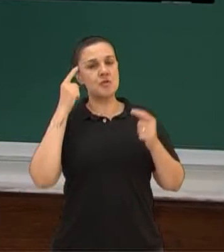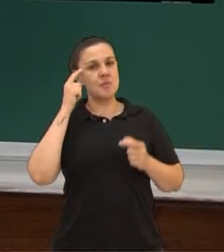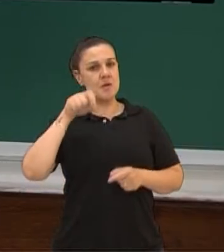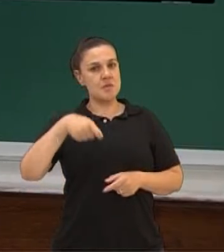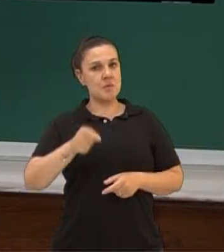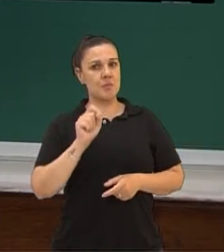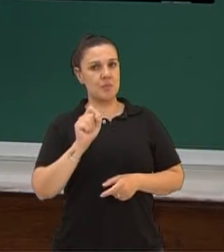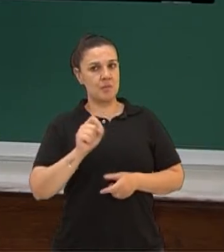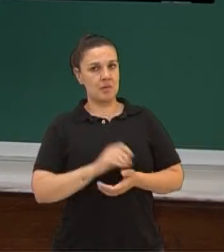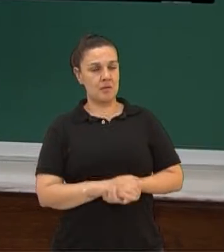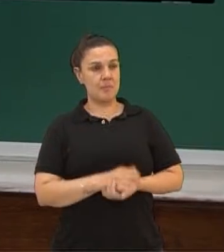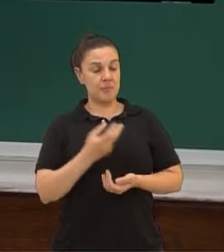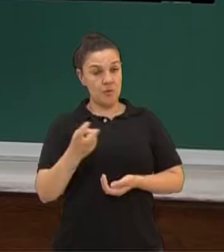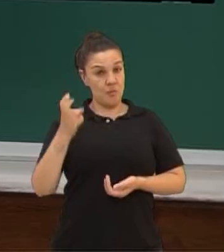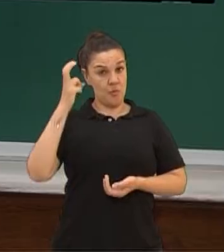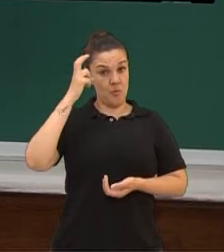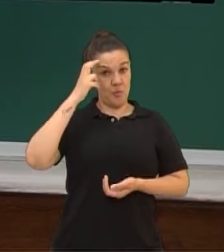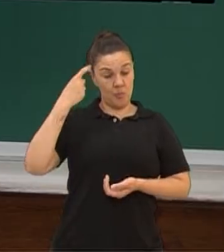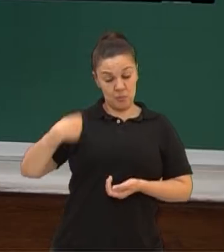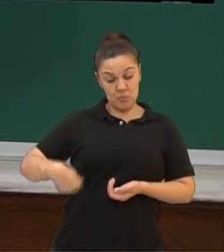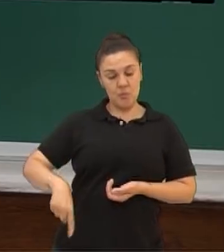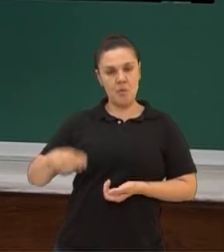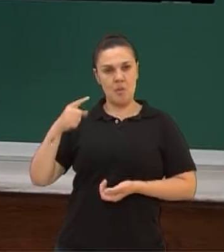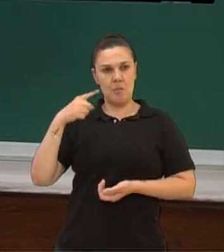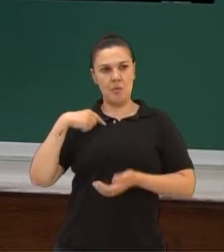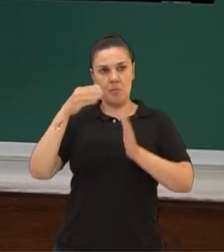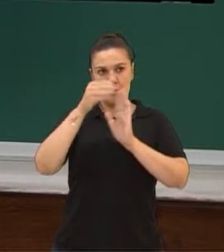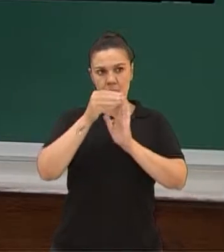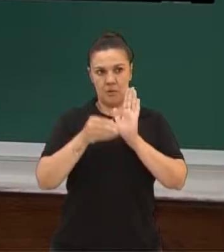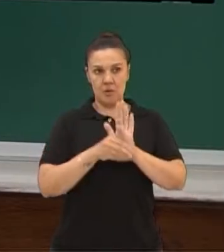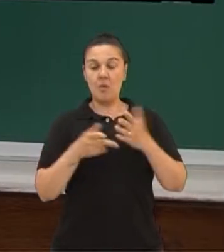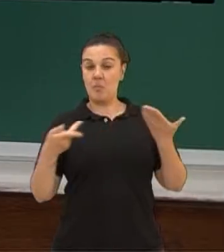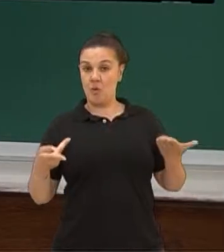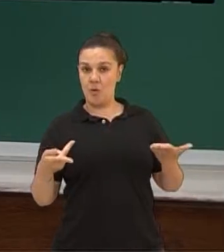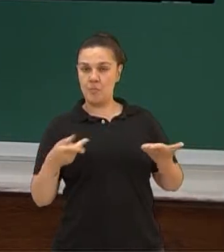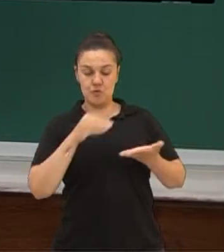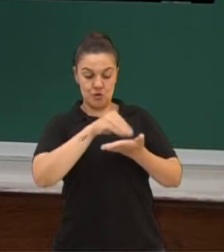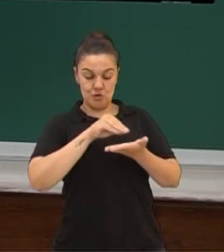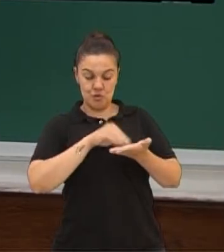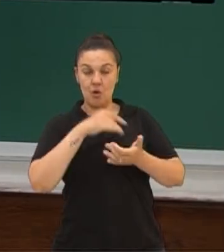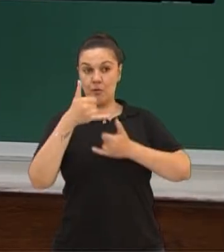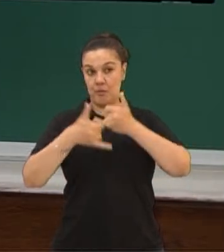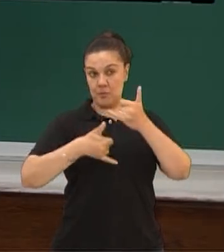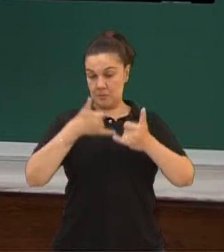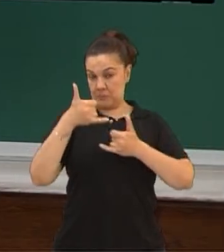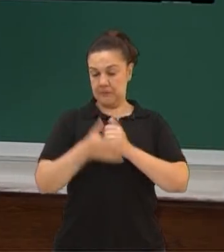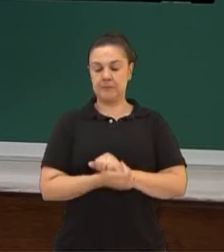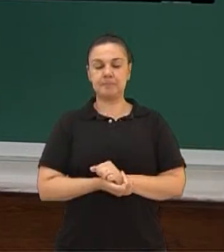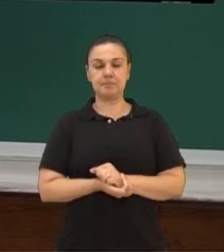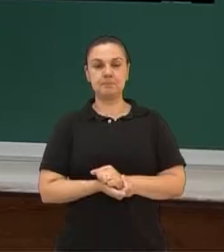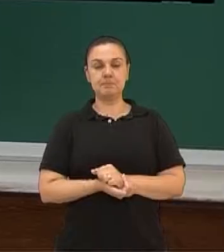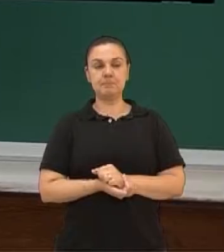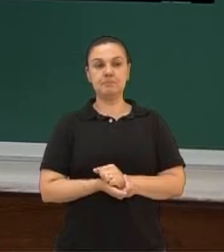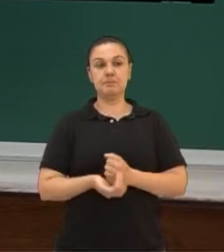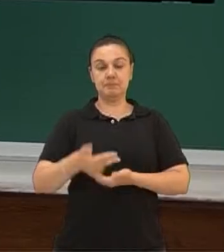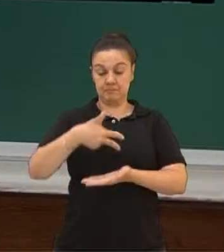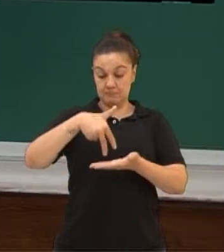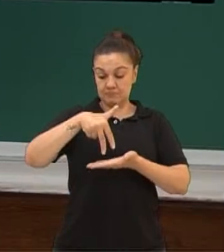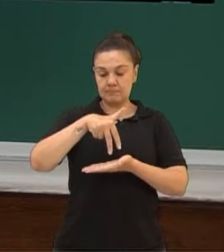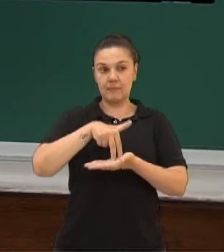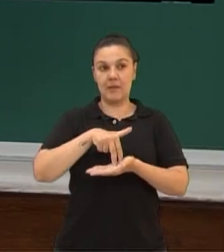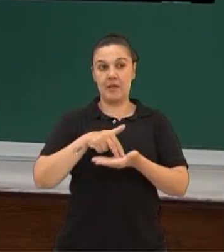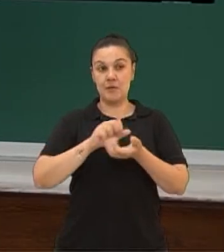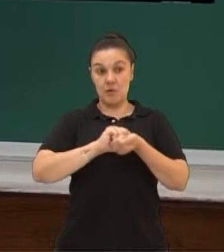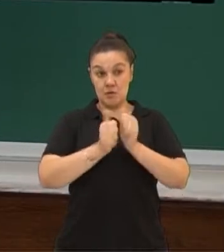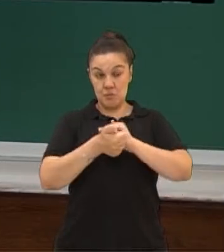educação física quando cultura corporal por meio dos conteúdos, que são eles: jogos e brincadeiras,